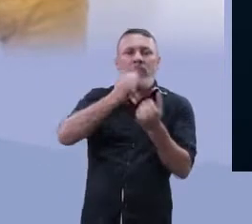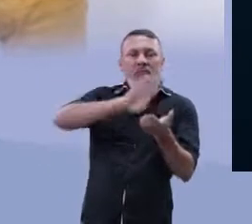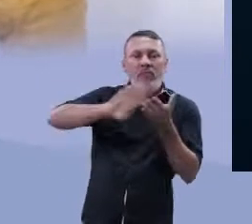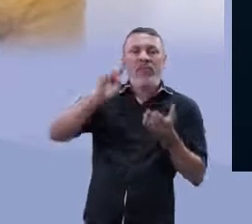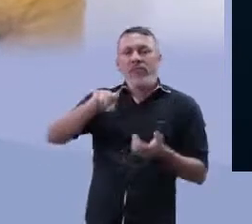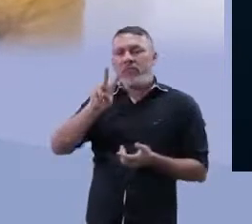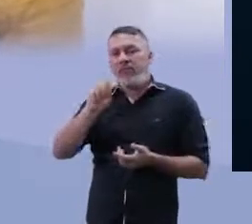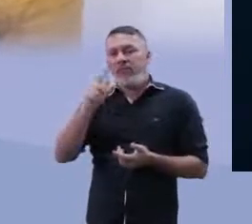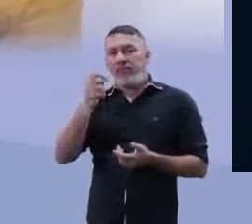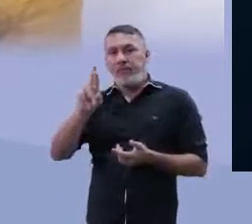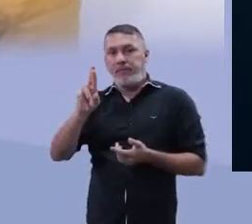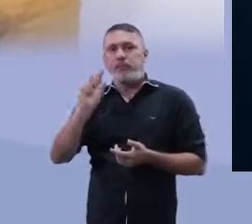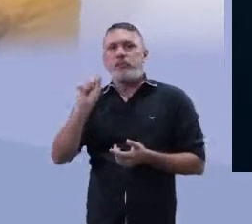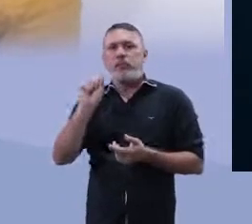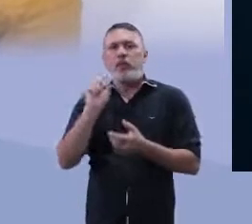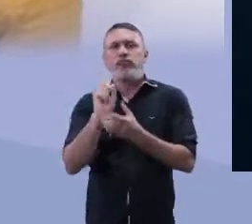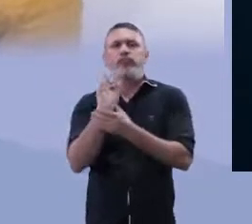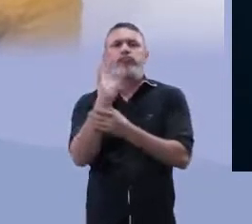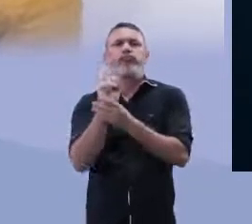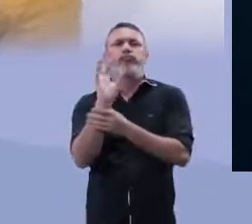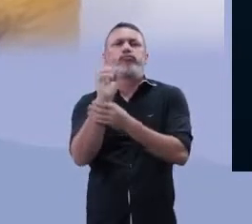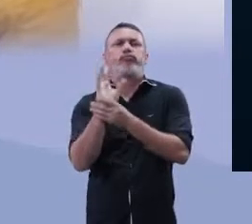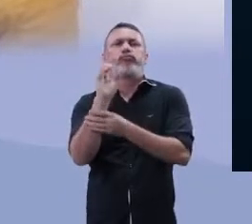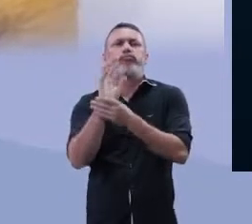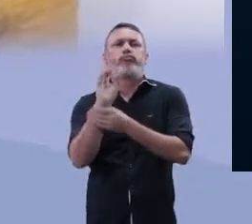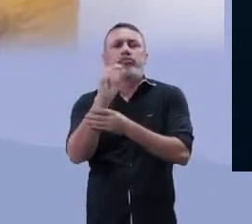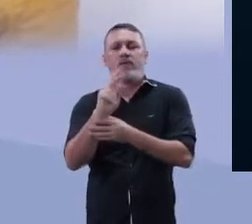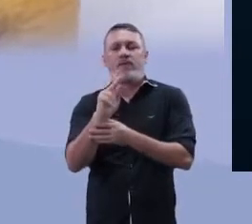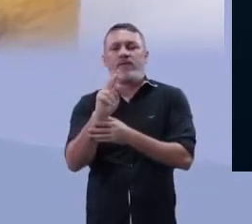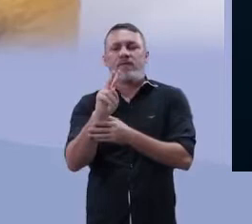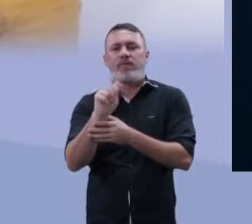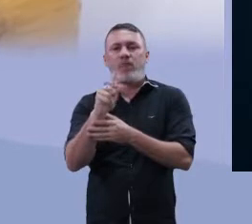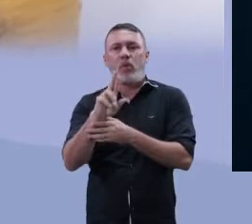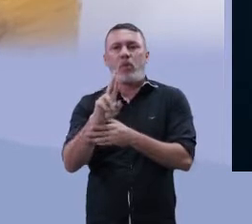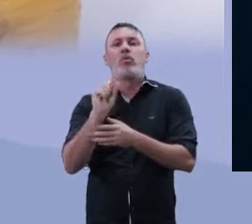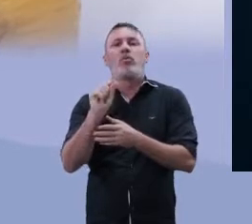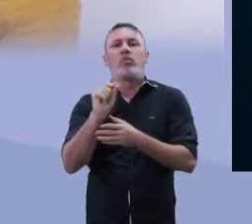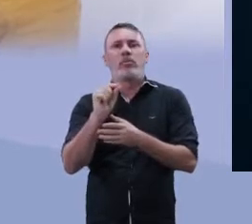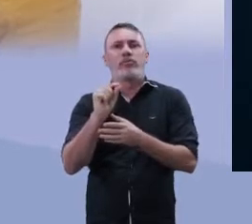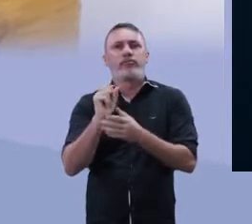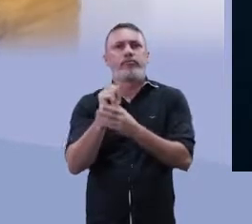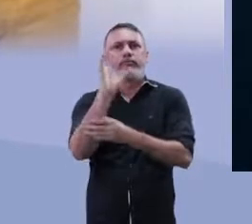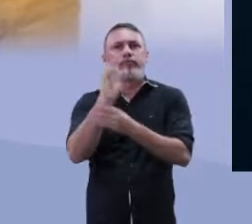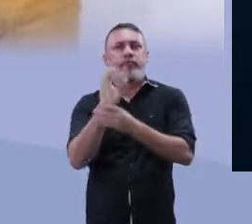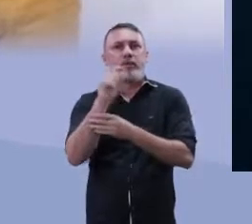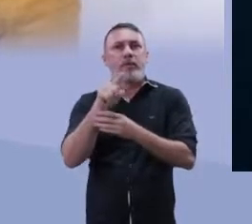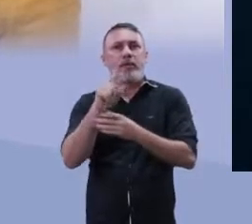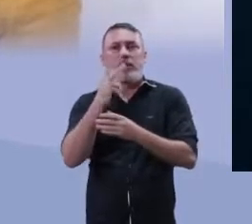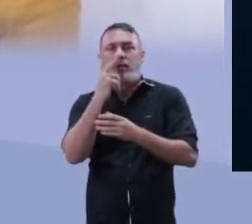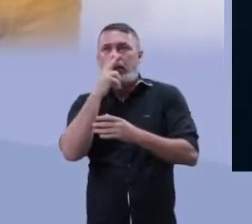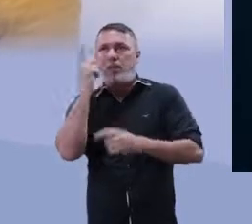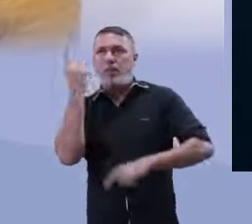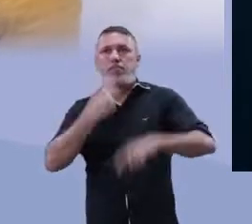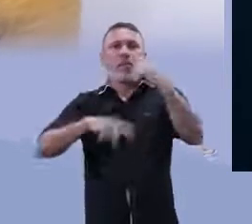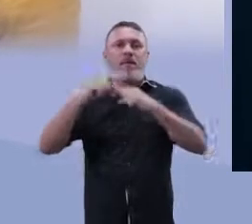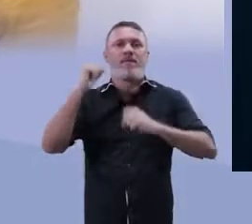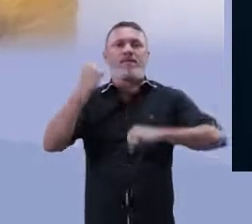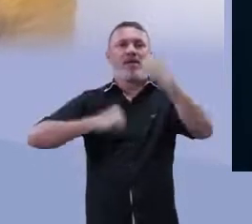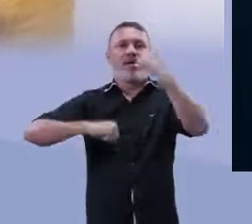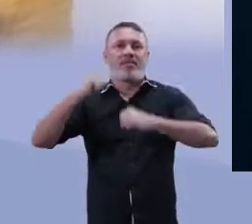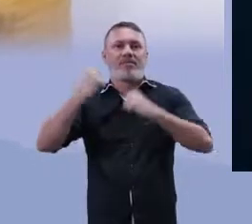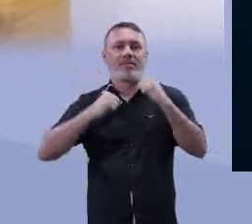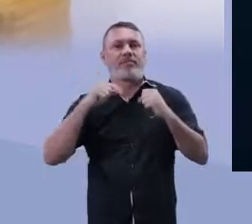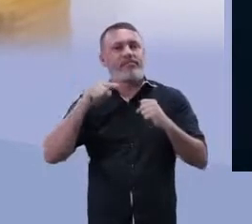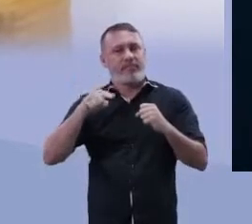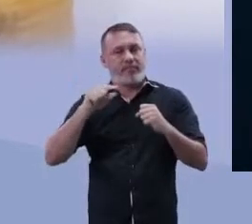substituídas pelo vapor. E aí a máquina a vapor, ela literalmente foi o grande salto, né, relacionado à